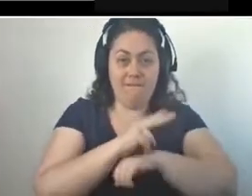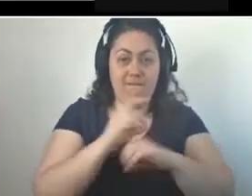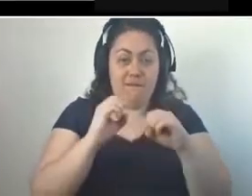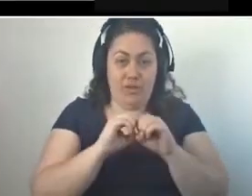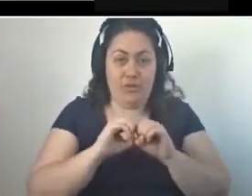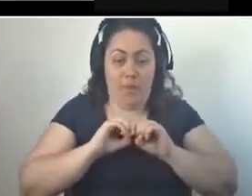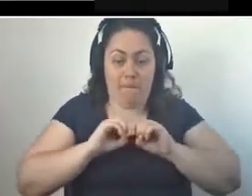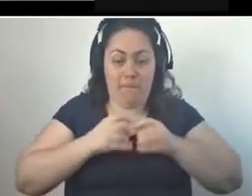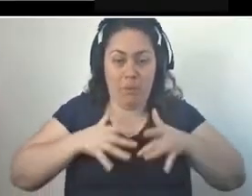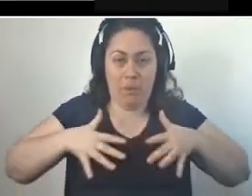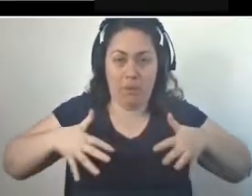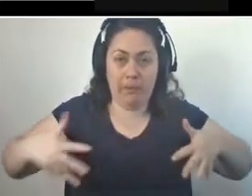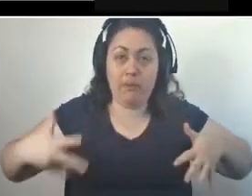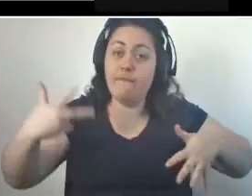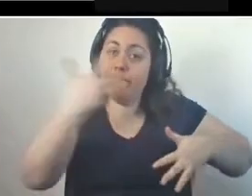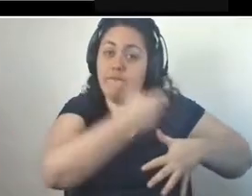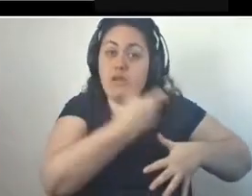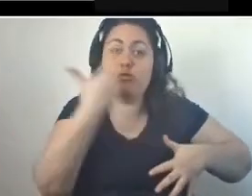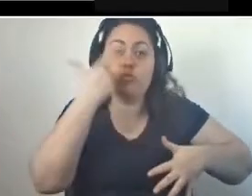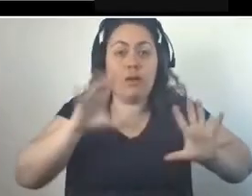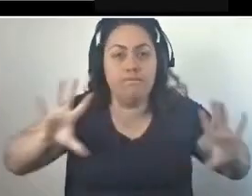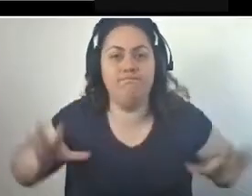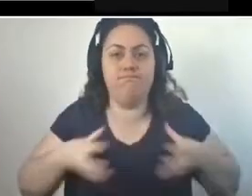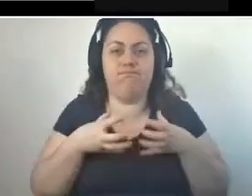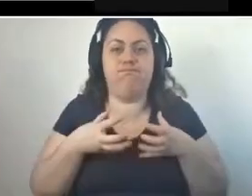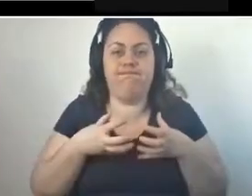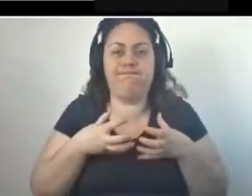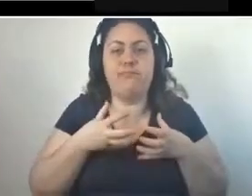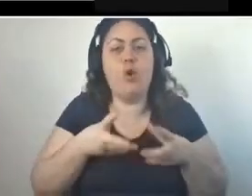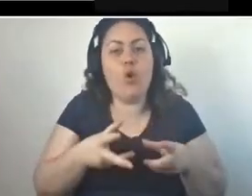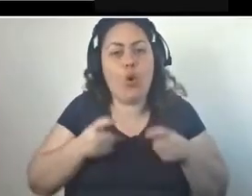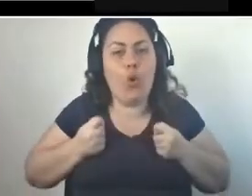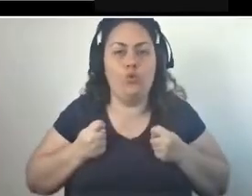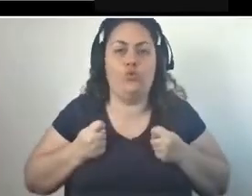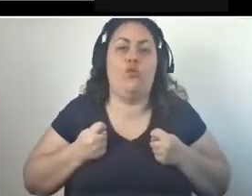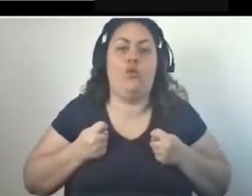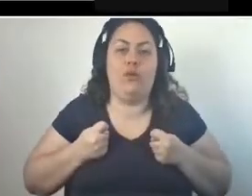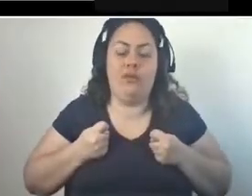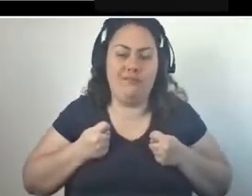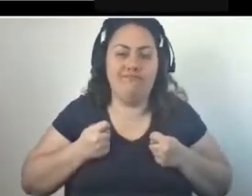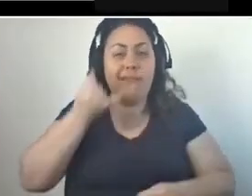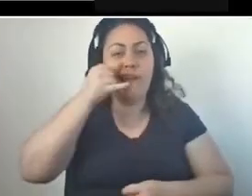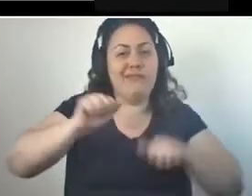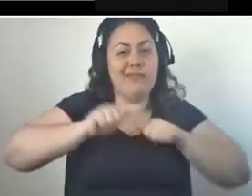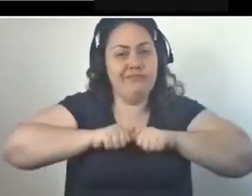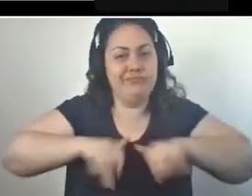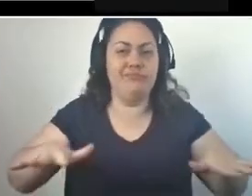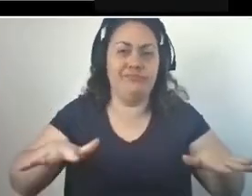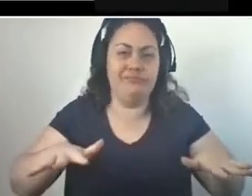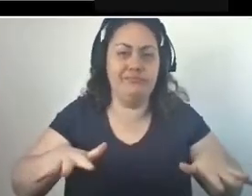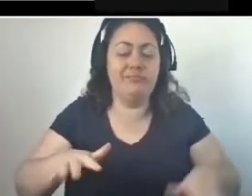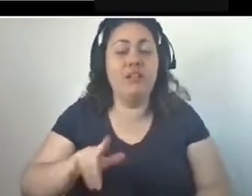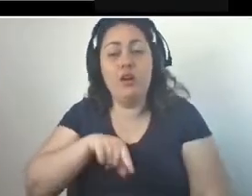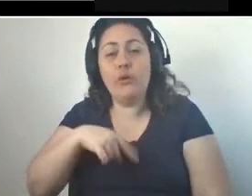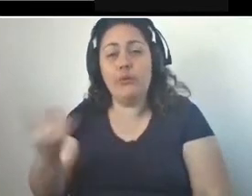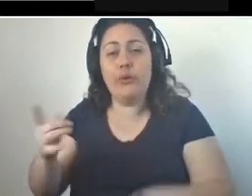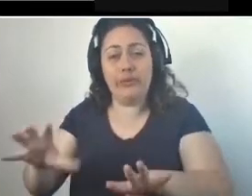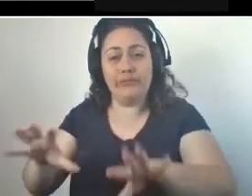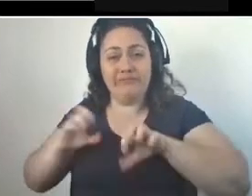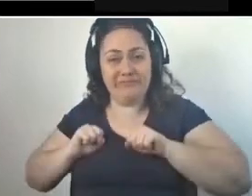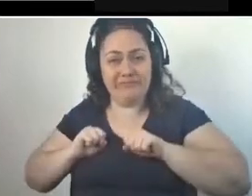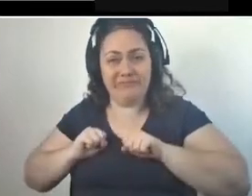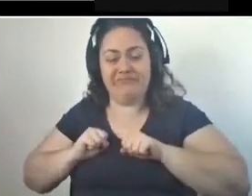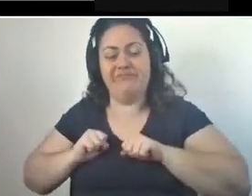adquiriram, né, ao nos colonizar, que vão suprimindo a resposta do hospedeiro. Então, na infecção natural tem gente que nunca vai responder,